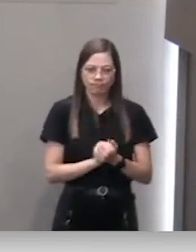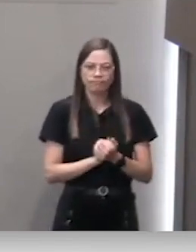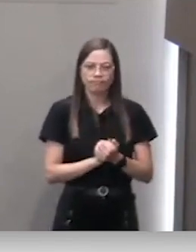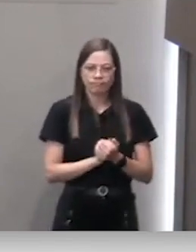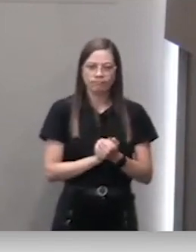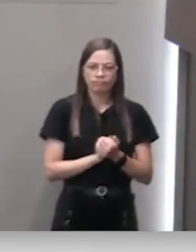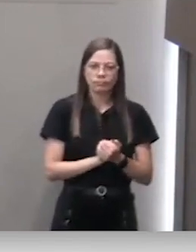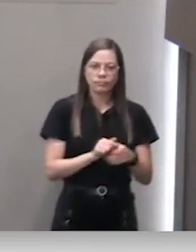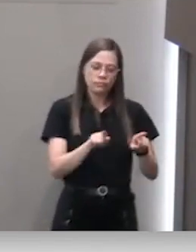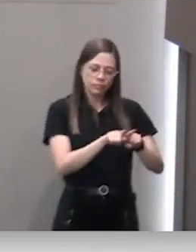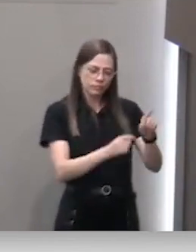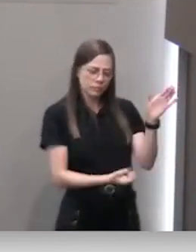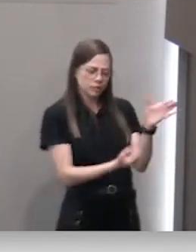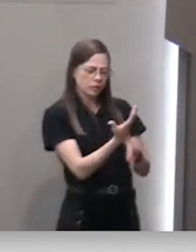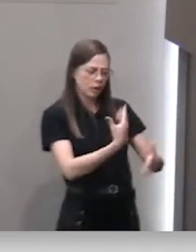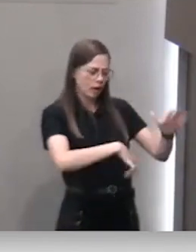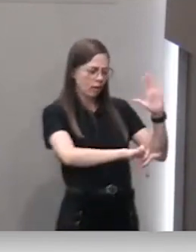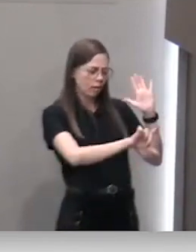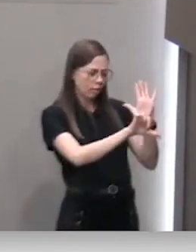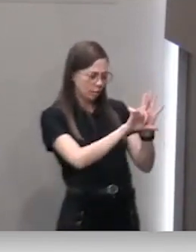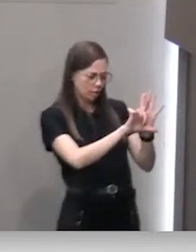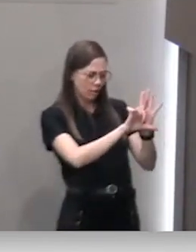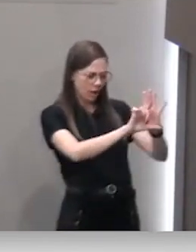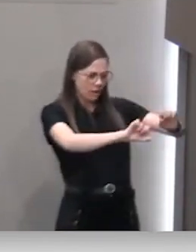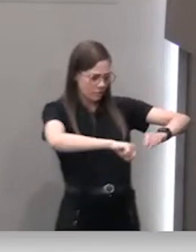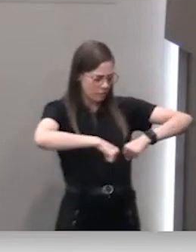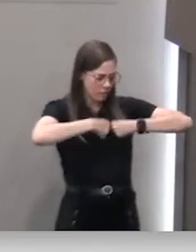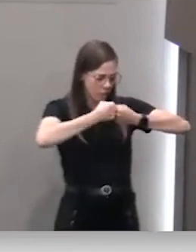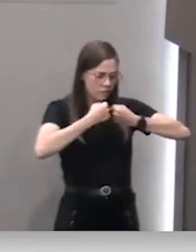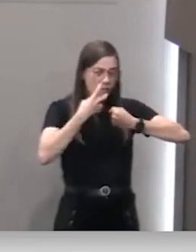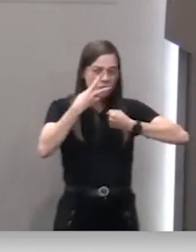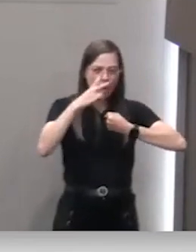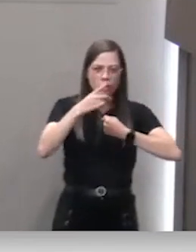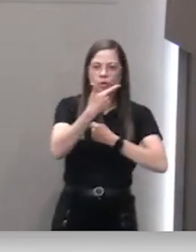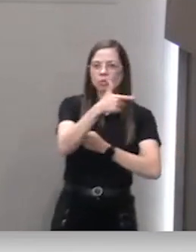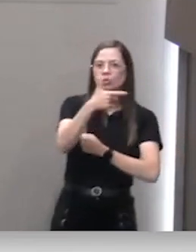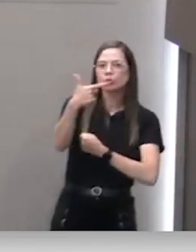Impor leis que forcem os outros a